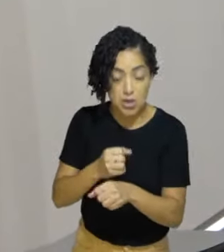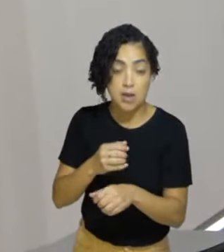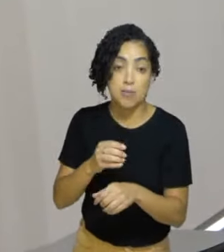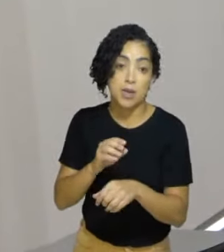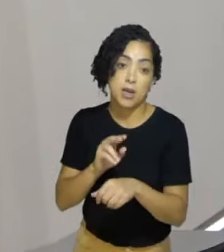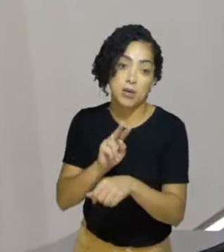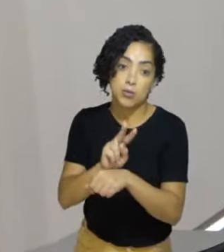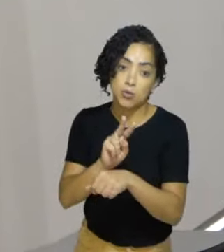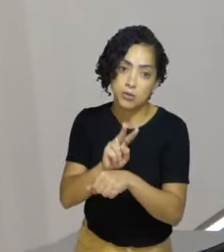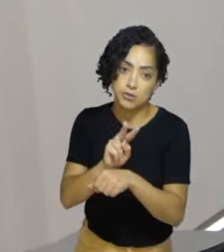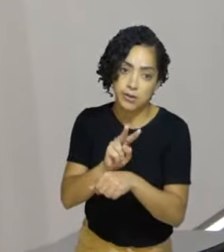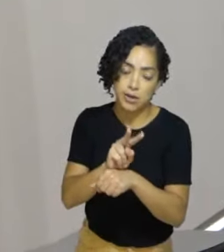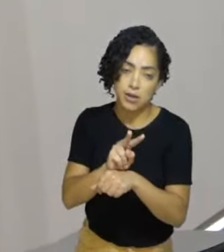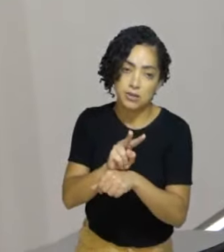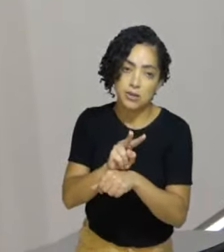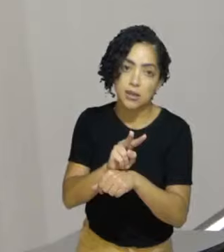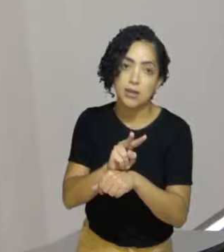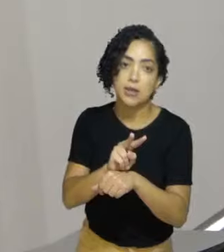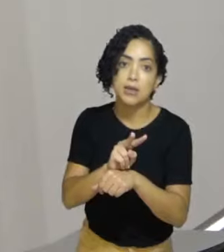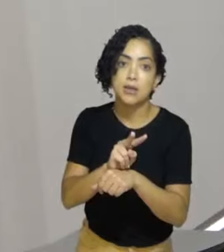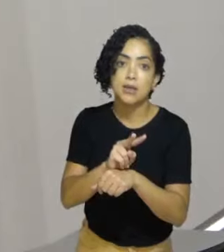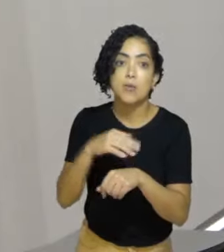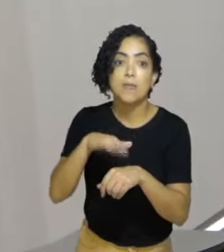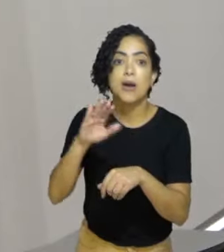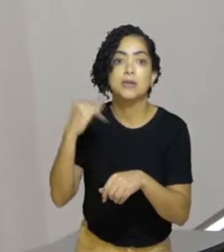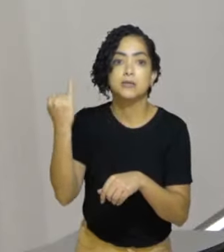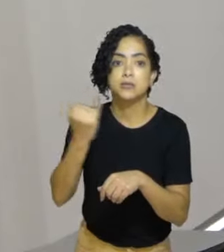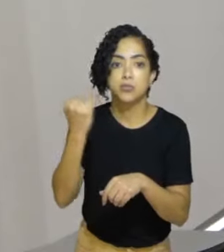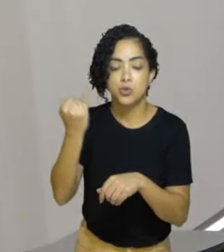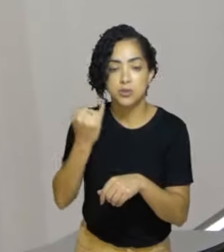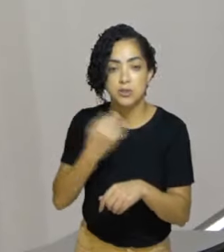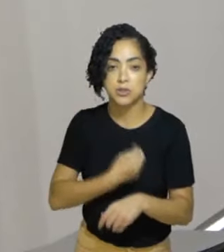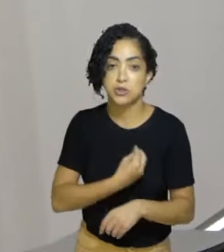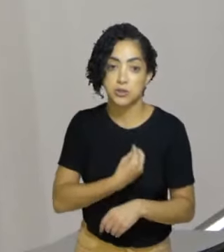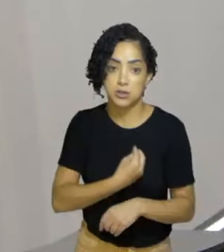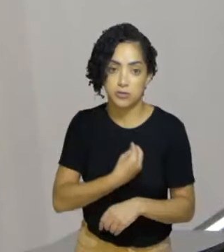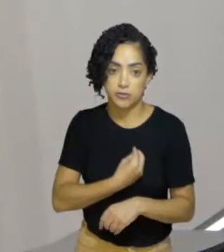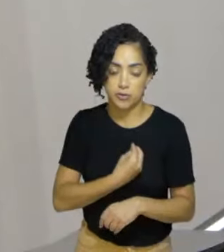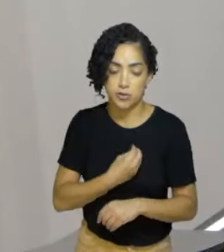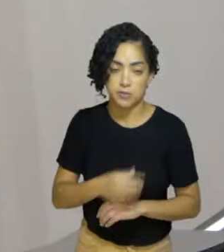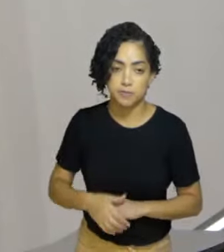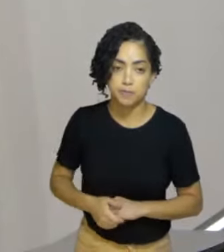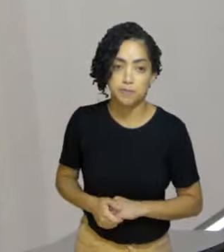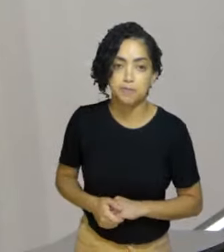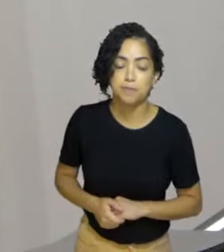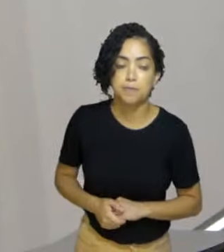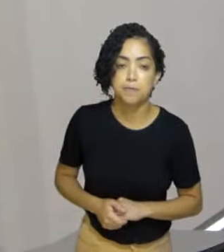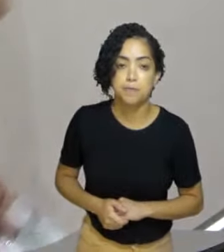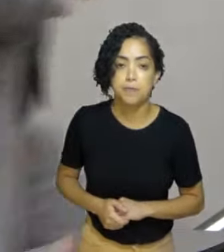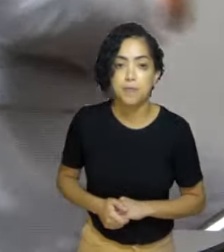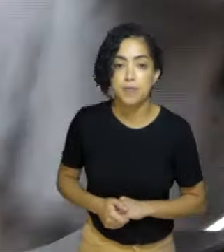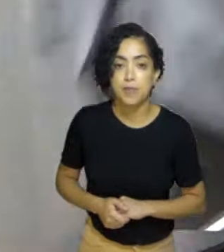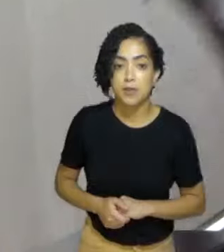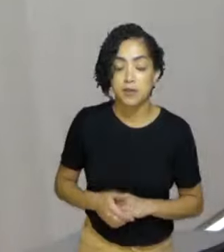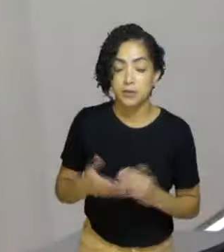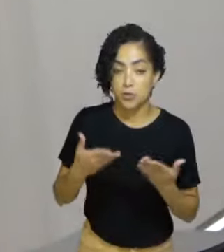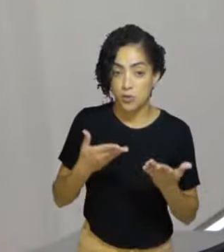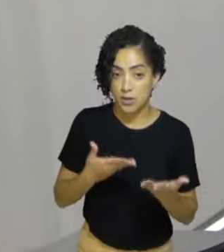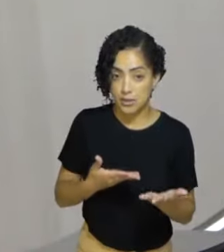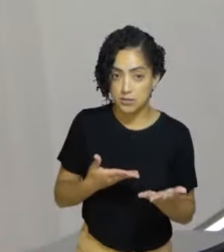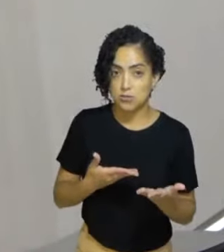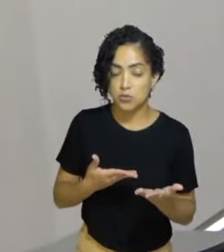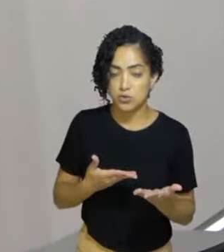nosso maior patrimônio, que são os catarinenses que nela trafegam. Esse projeto, ele